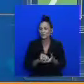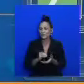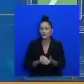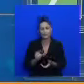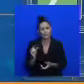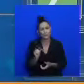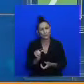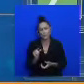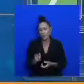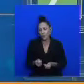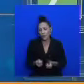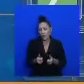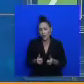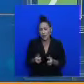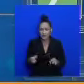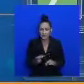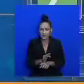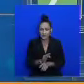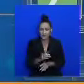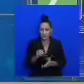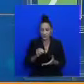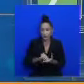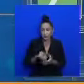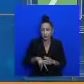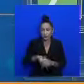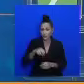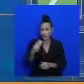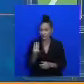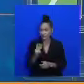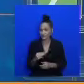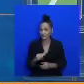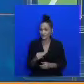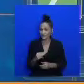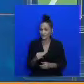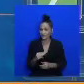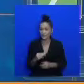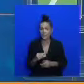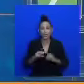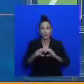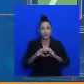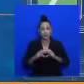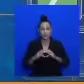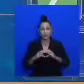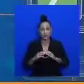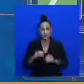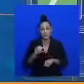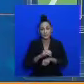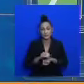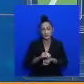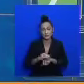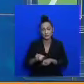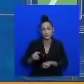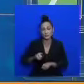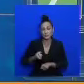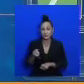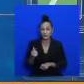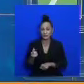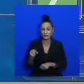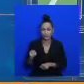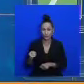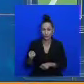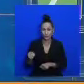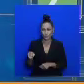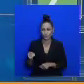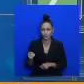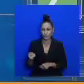pouco, faltam apenas 3 números. Bola cinza, número 18. Cinza,